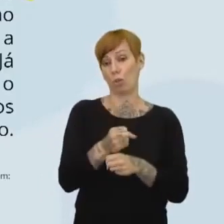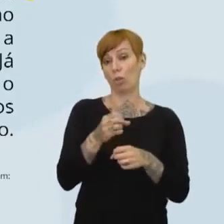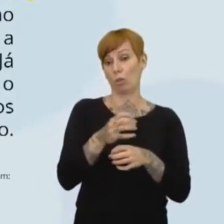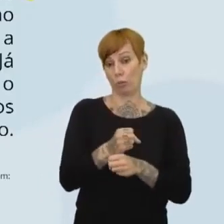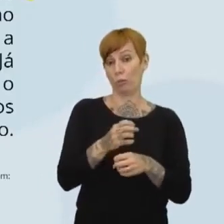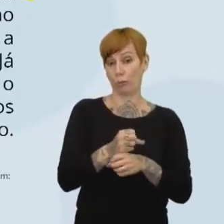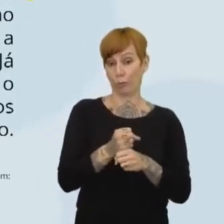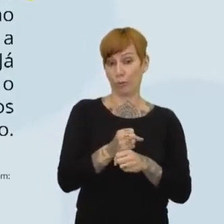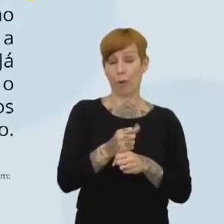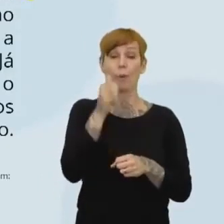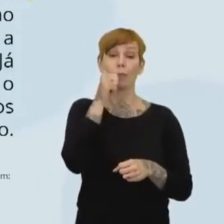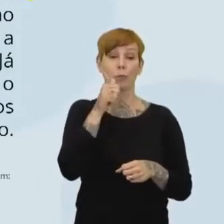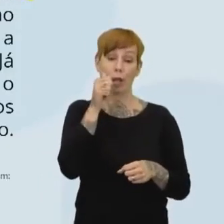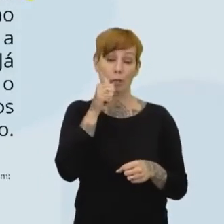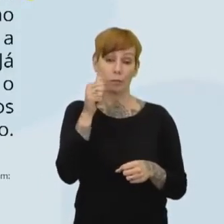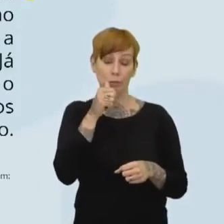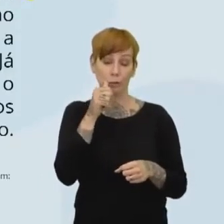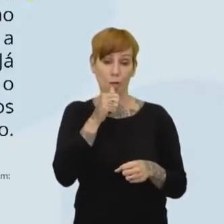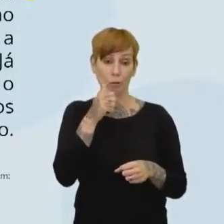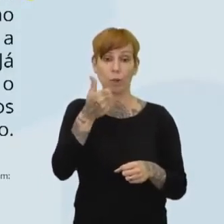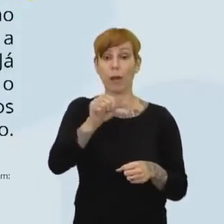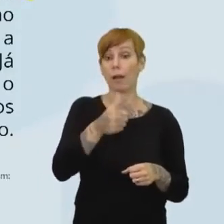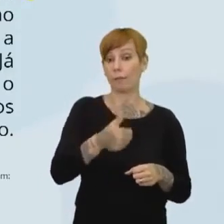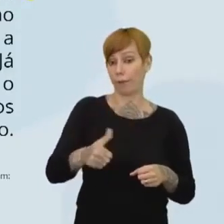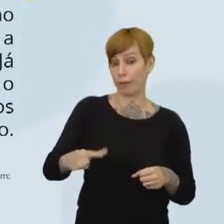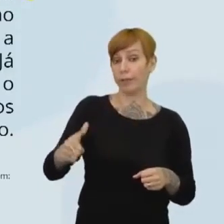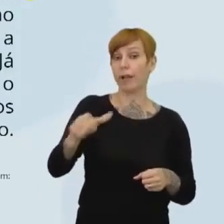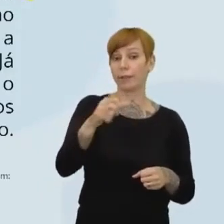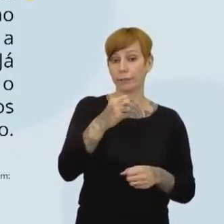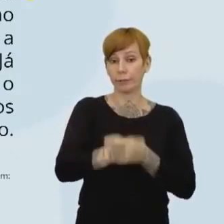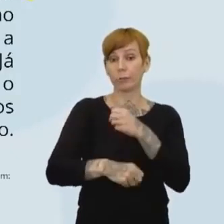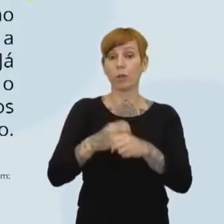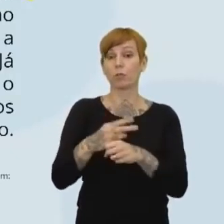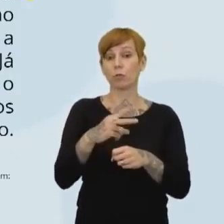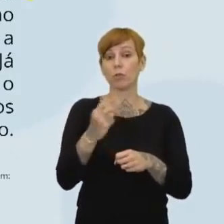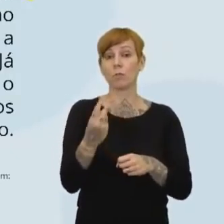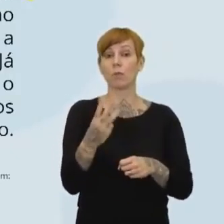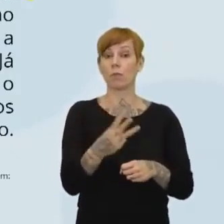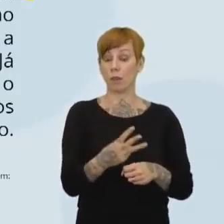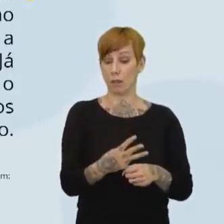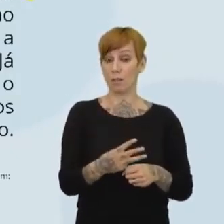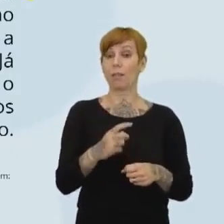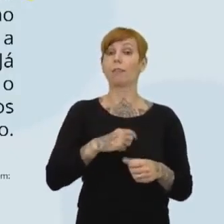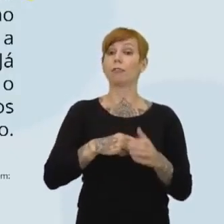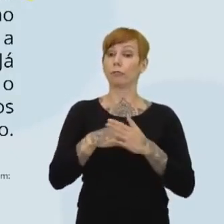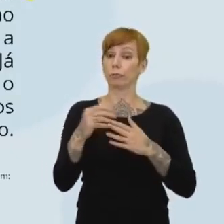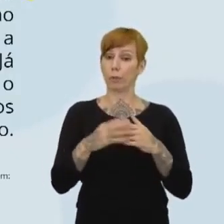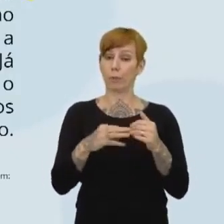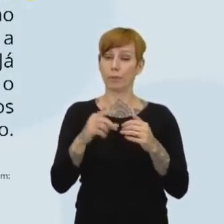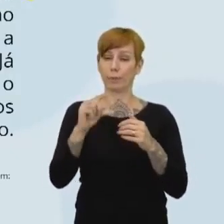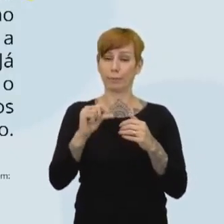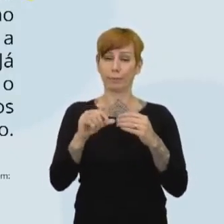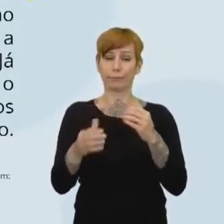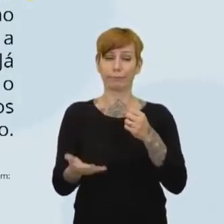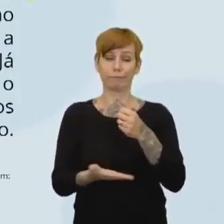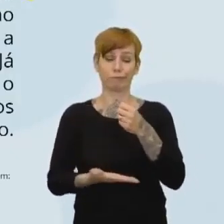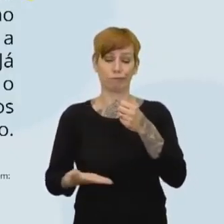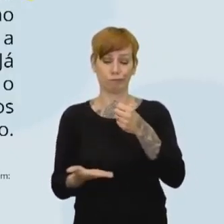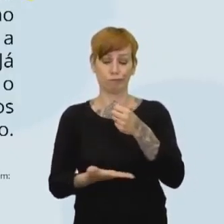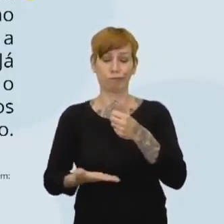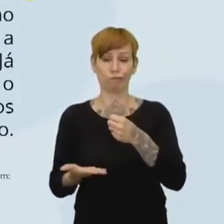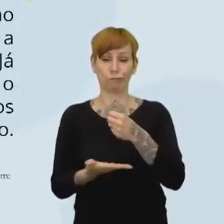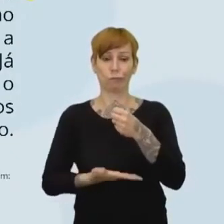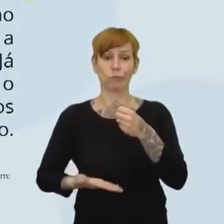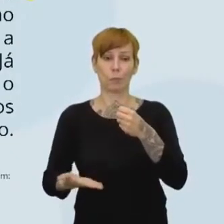pela Prova Brasil de 2013, 17,4% tinham habilidades inferiores ao